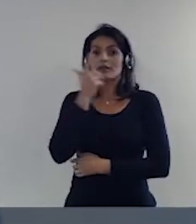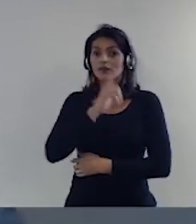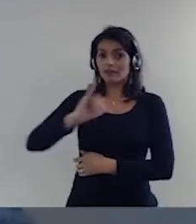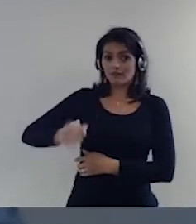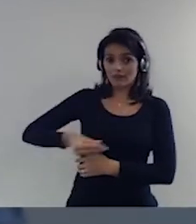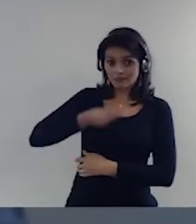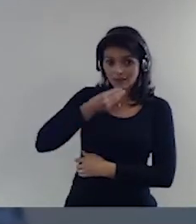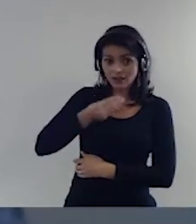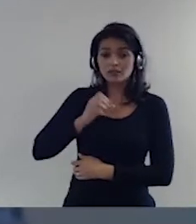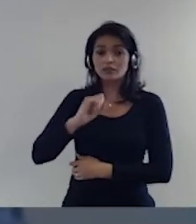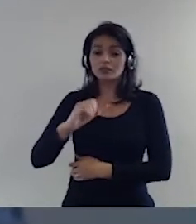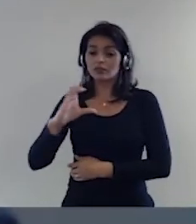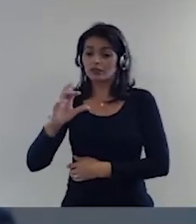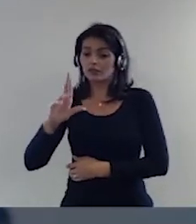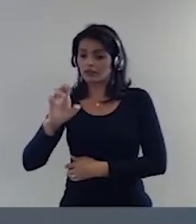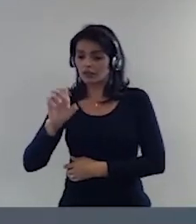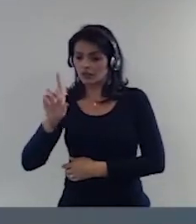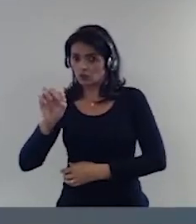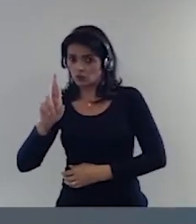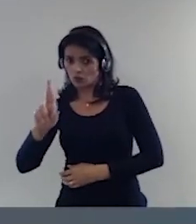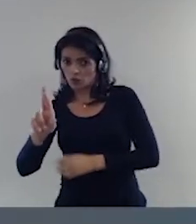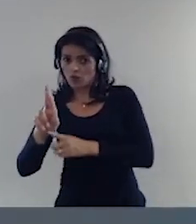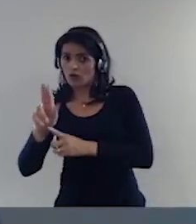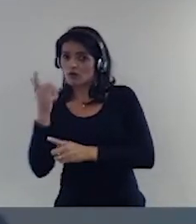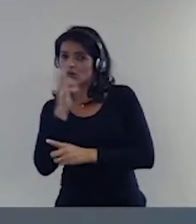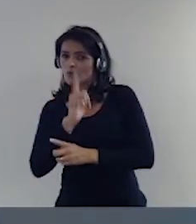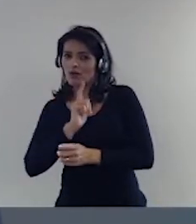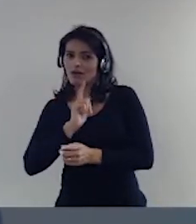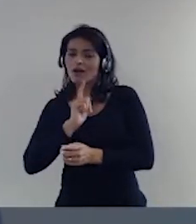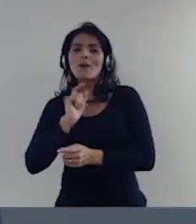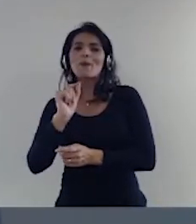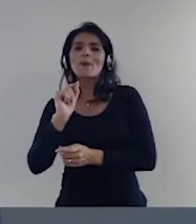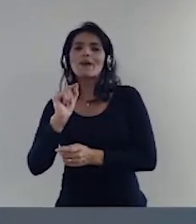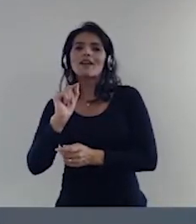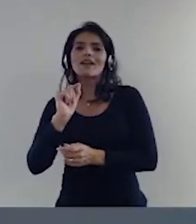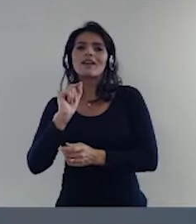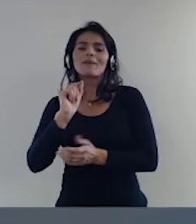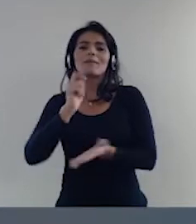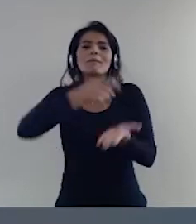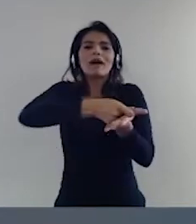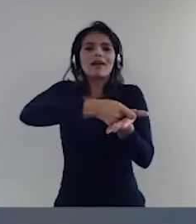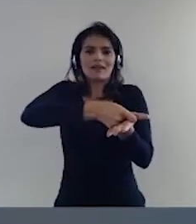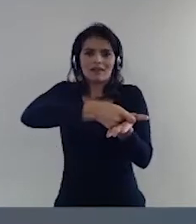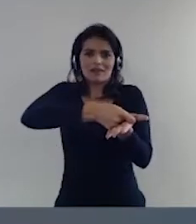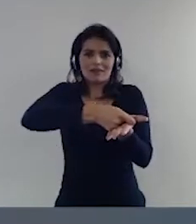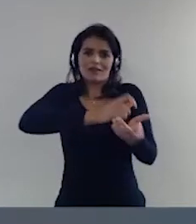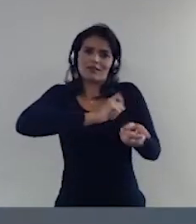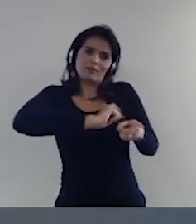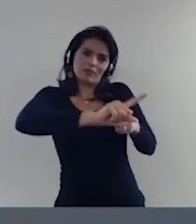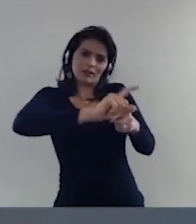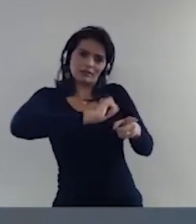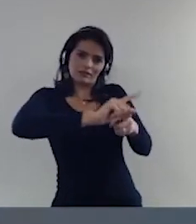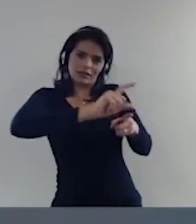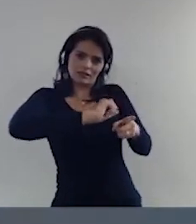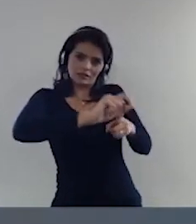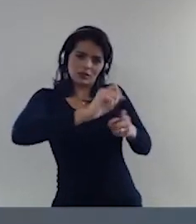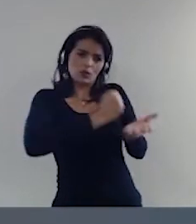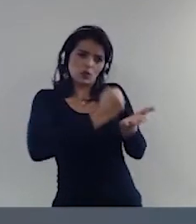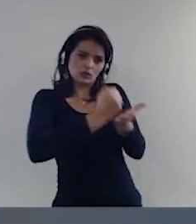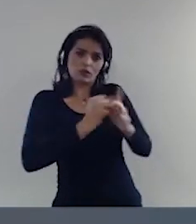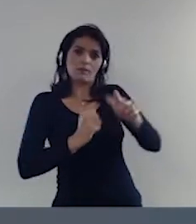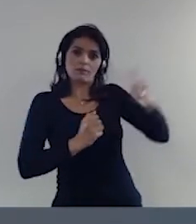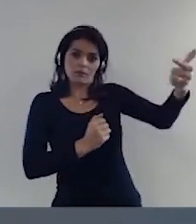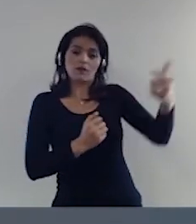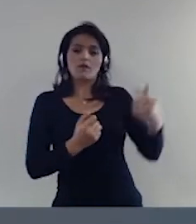toda vez que o credor da prestação não conseguir, nas circunstâncias atuais, obter uma prestação com outro contratante